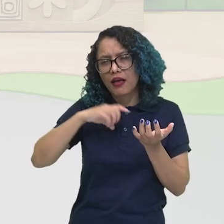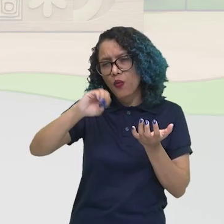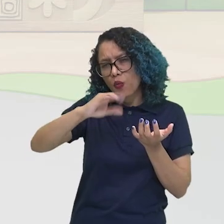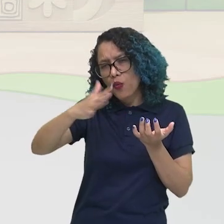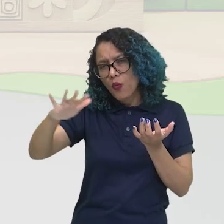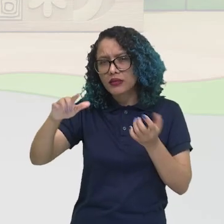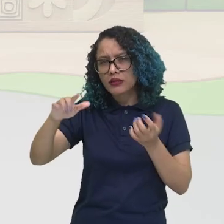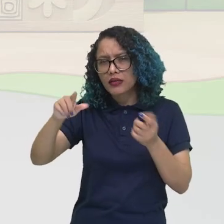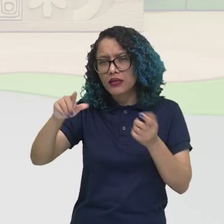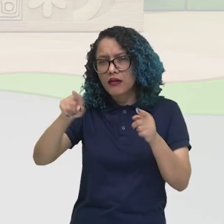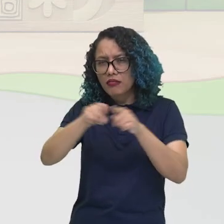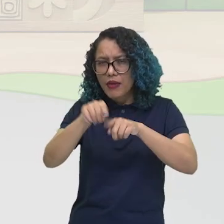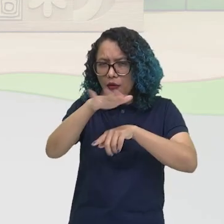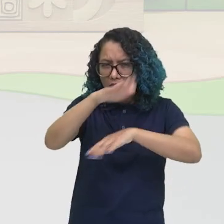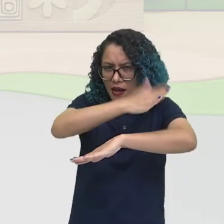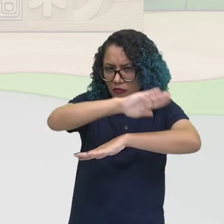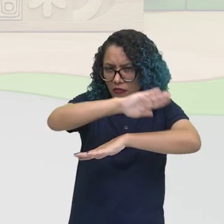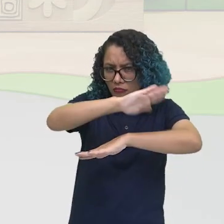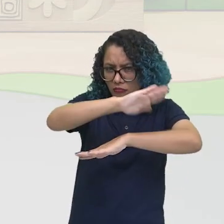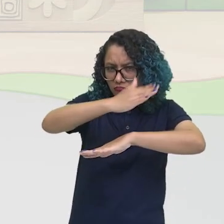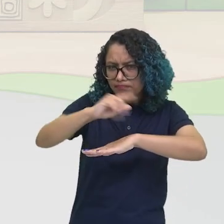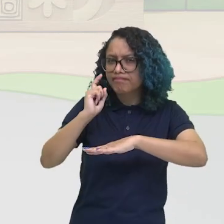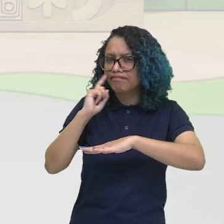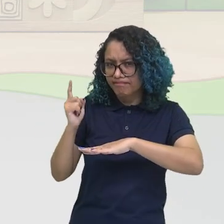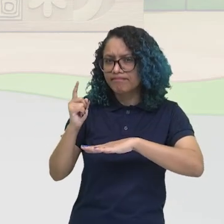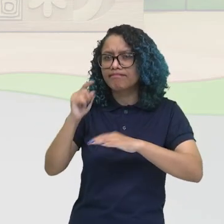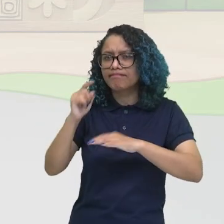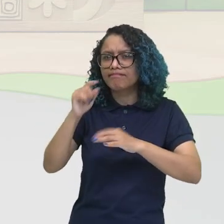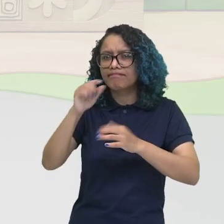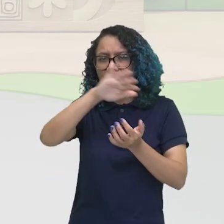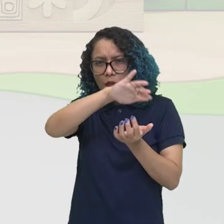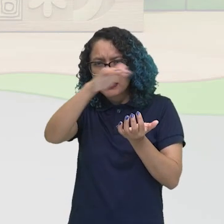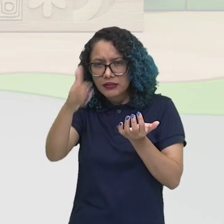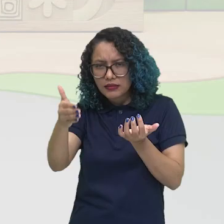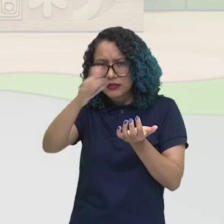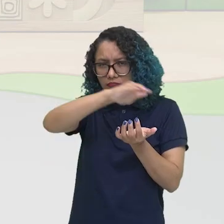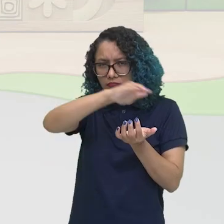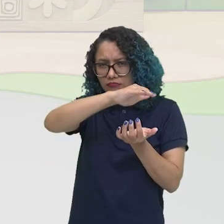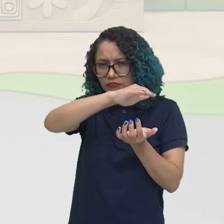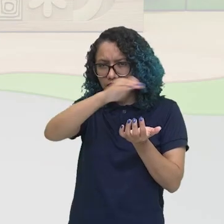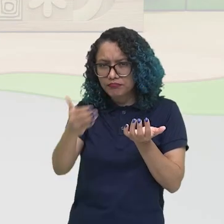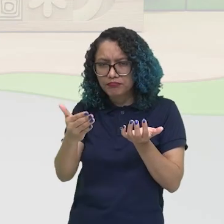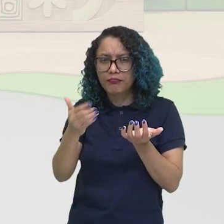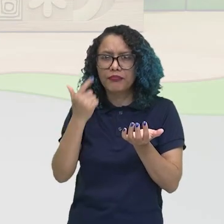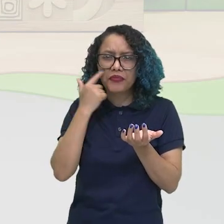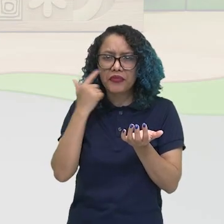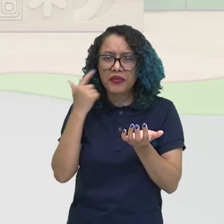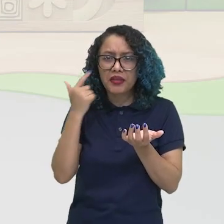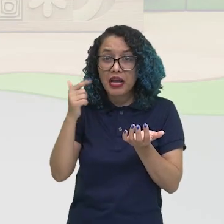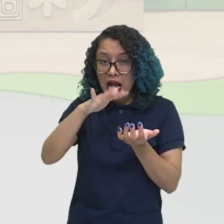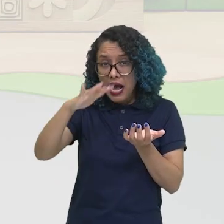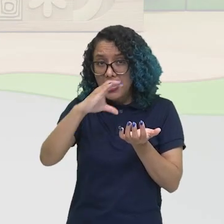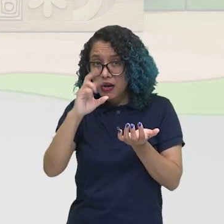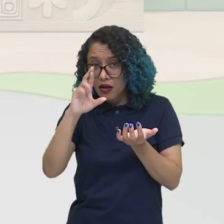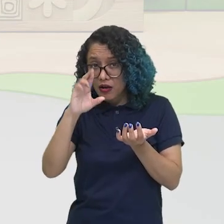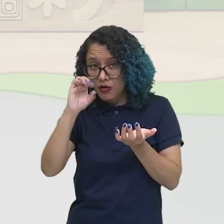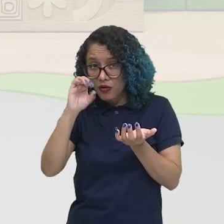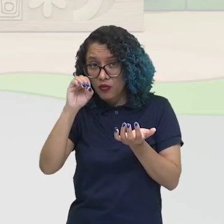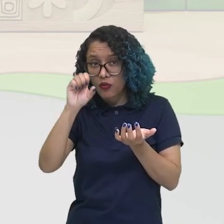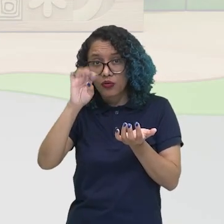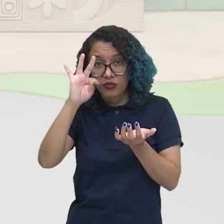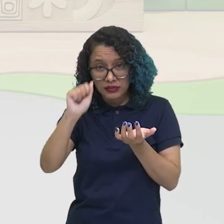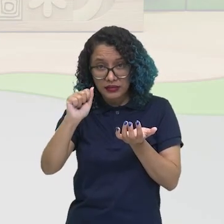região de montanhas, certo? E essa camada aí, que é a nossa crosta